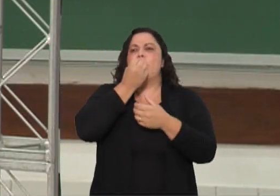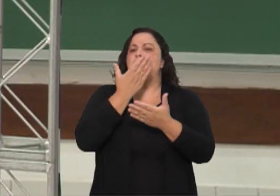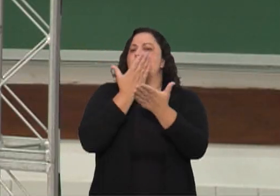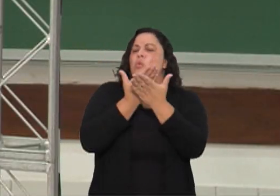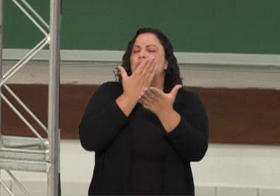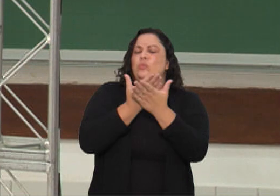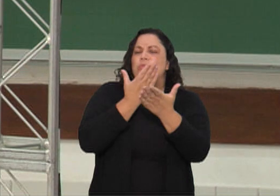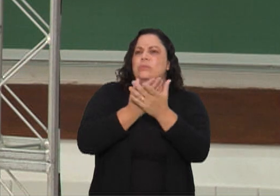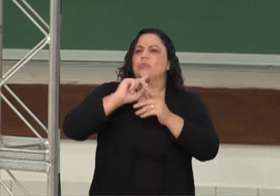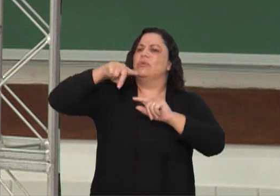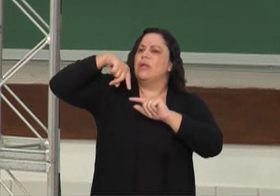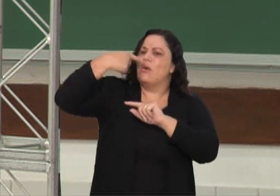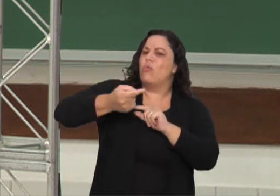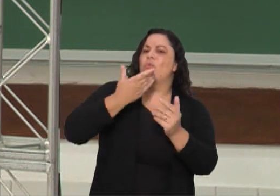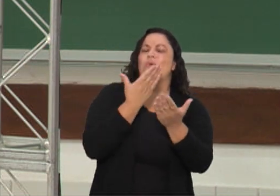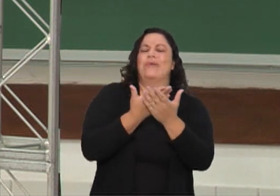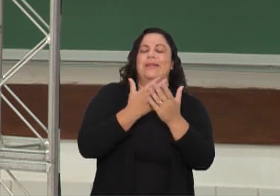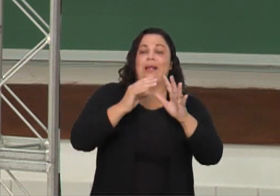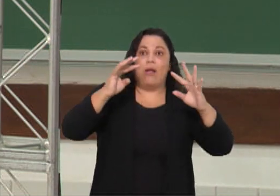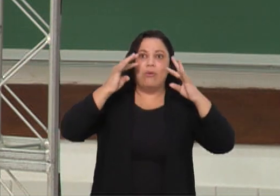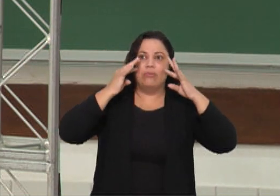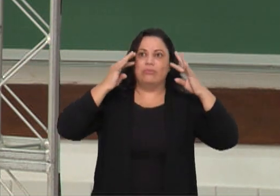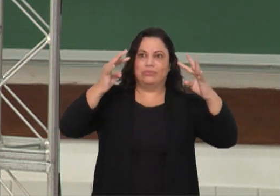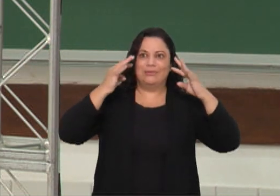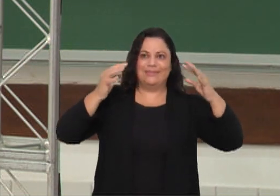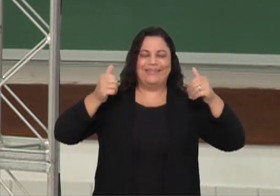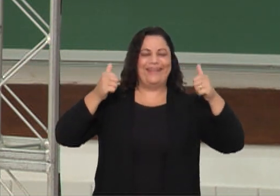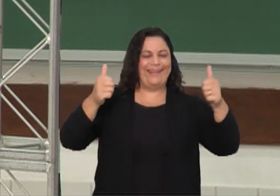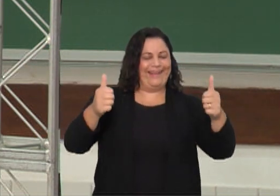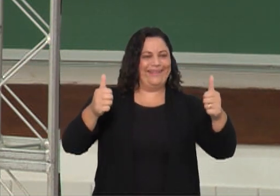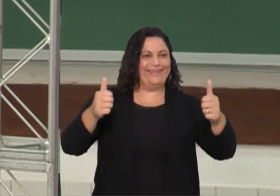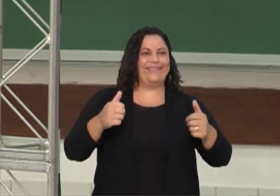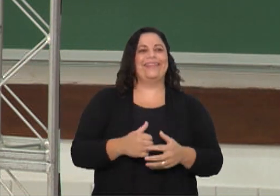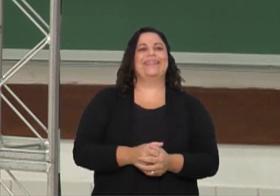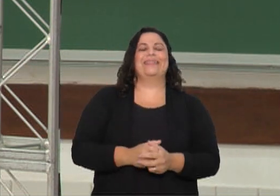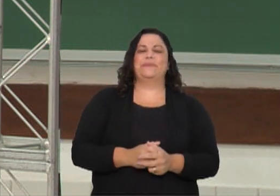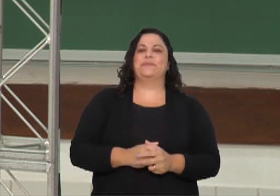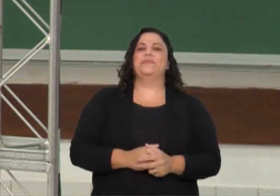aula. E como sempre, nós terminamos nossa aula. Tá vendo meu jargão, né? Eu fiquei sabendo aí. Só que eu não tenho